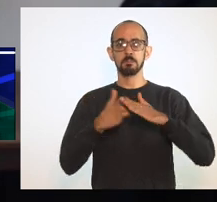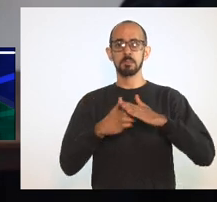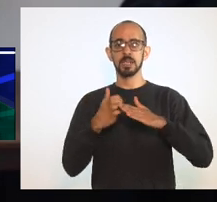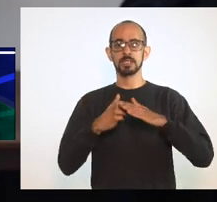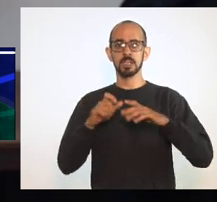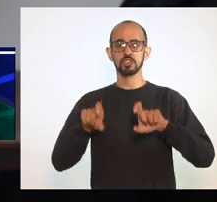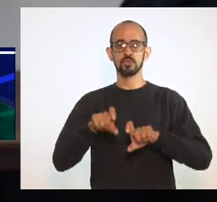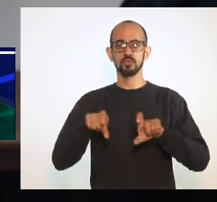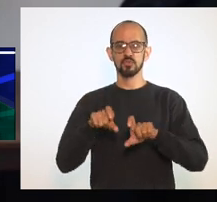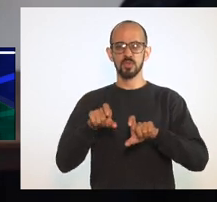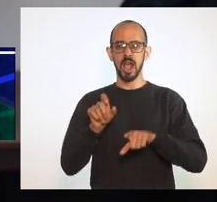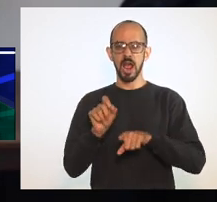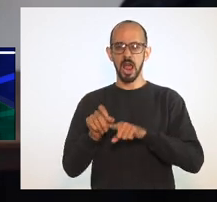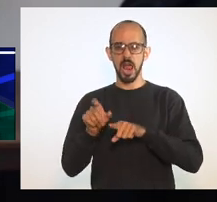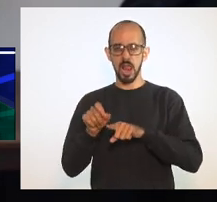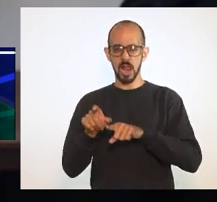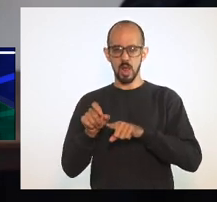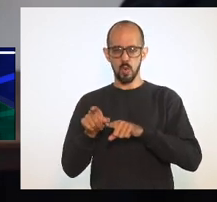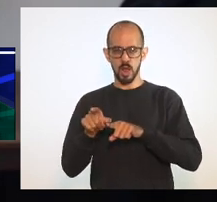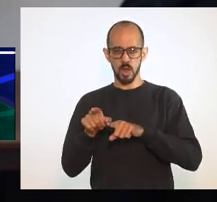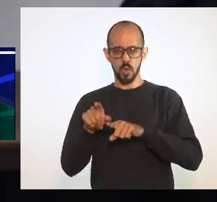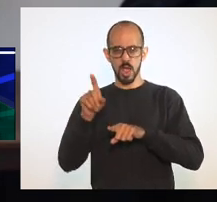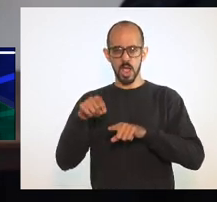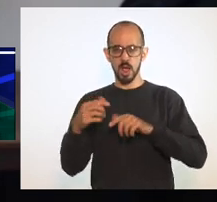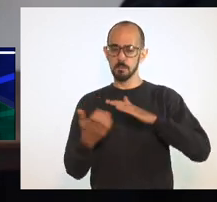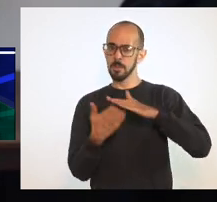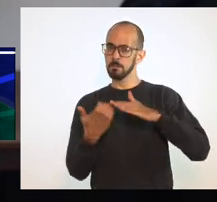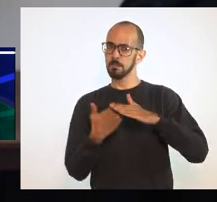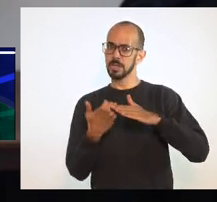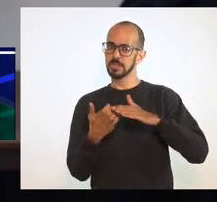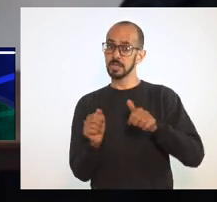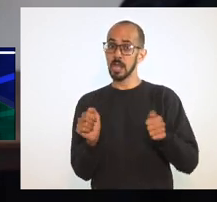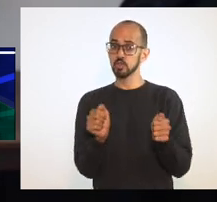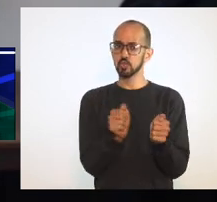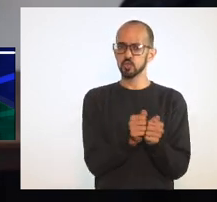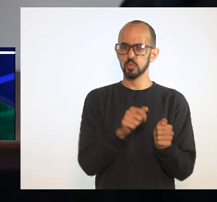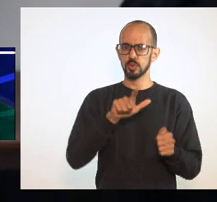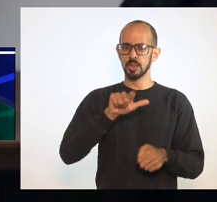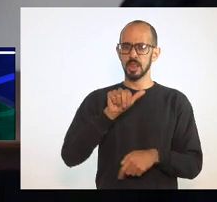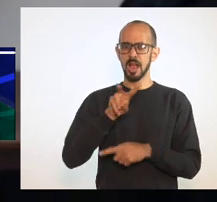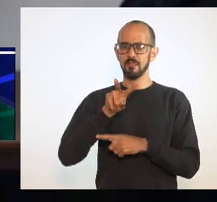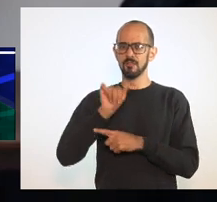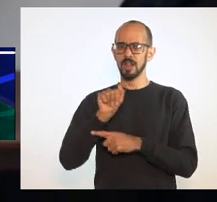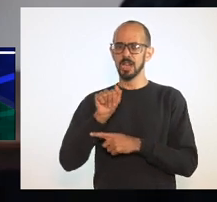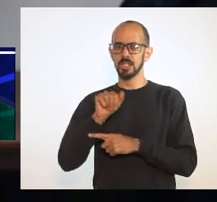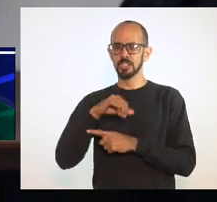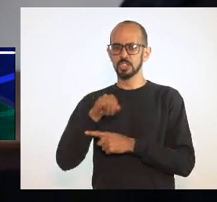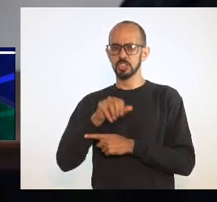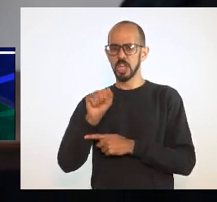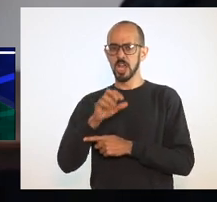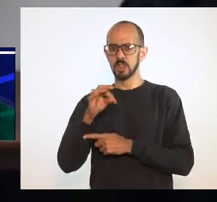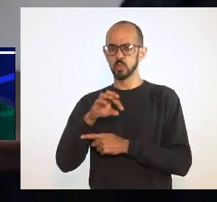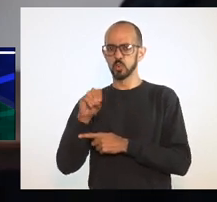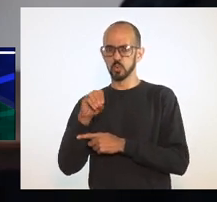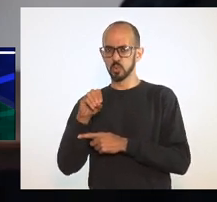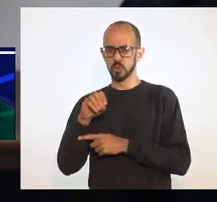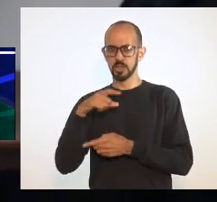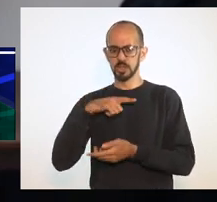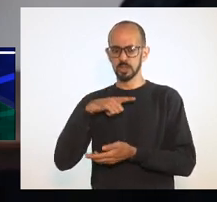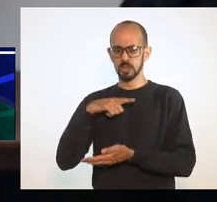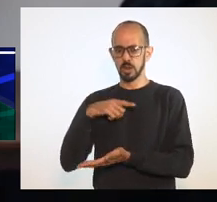teve envolvida em situações de estresse na Lava Jato, ela teve o seu pagamento